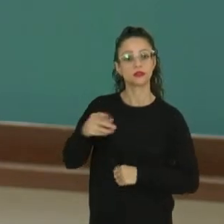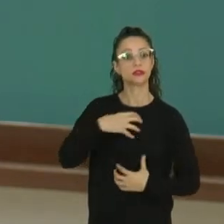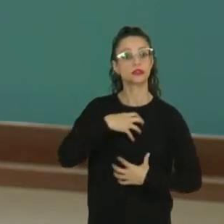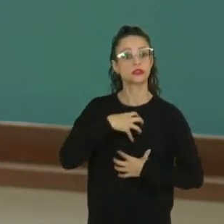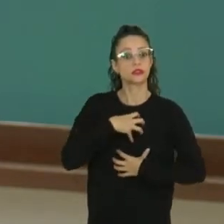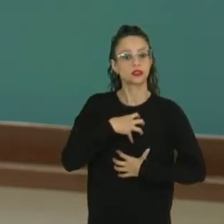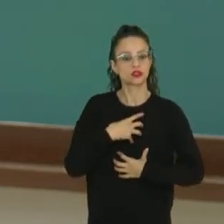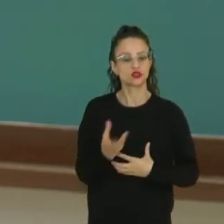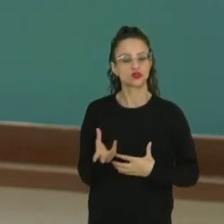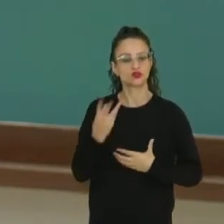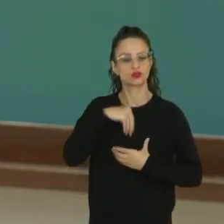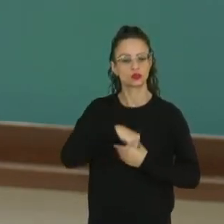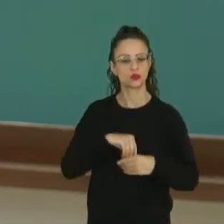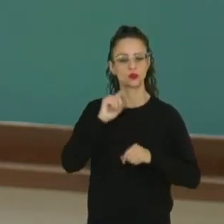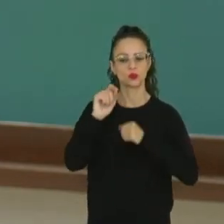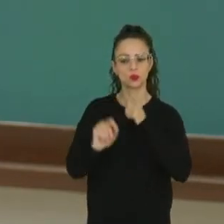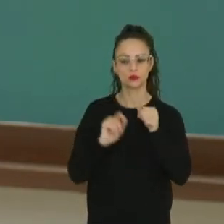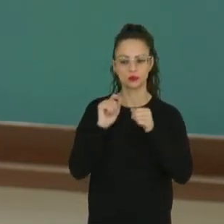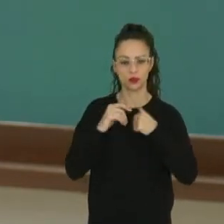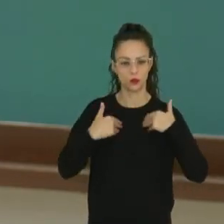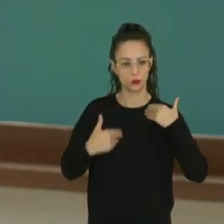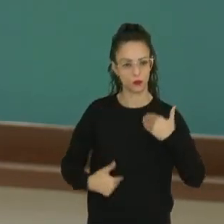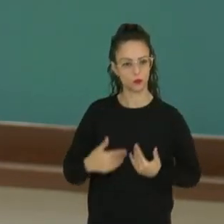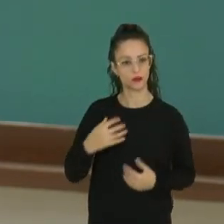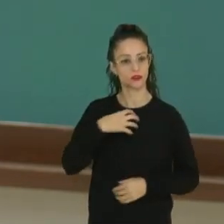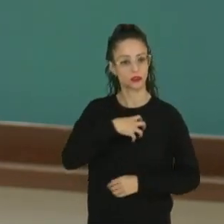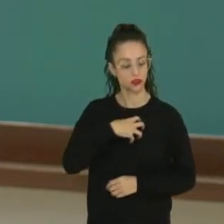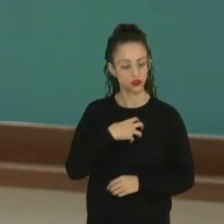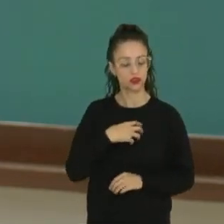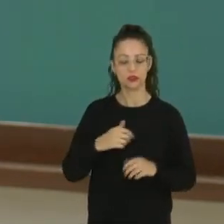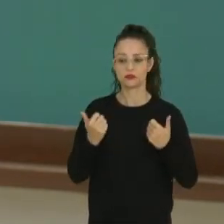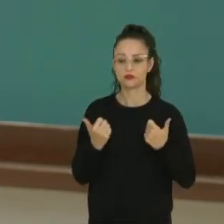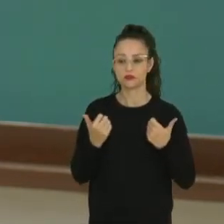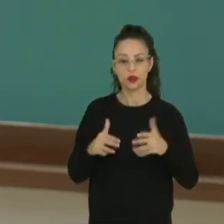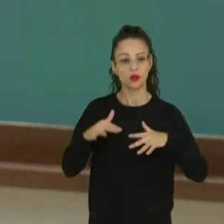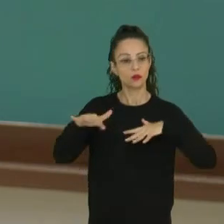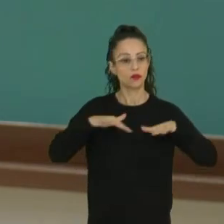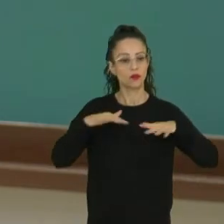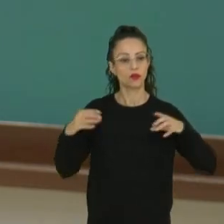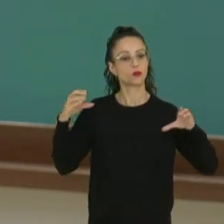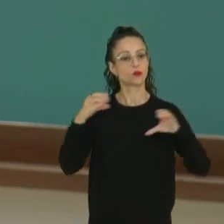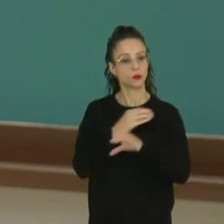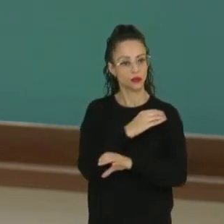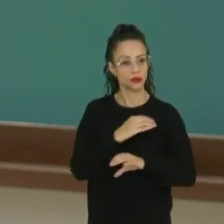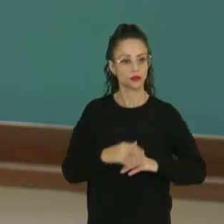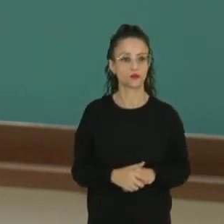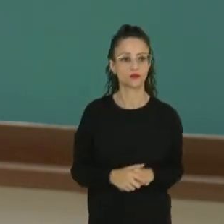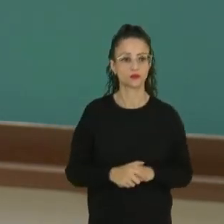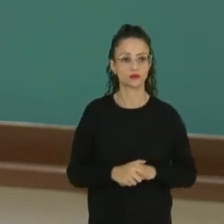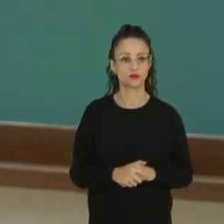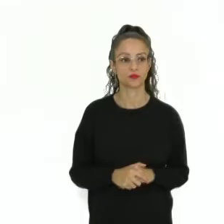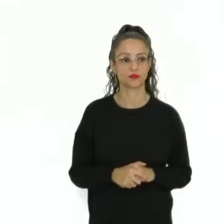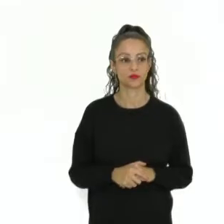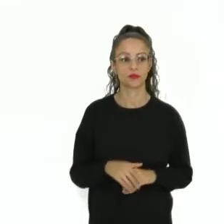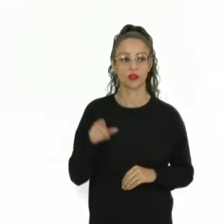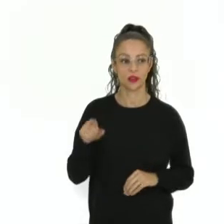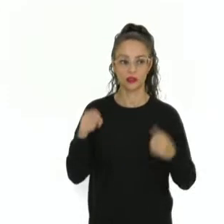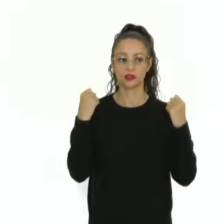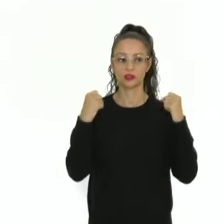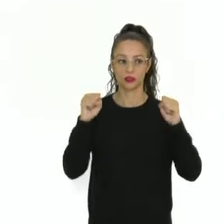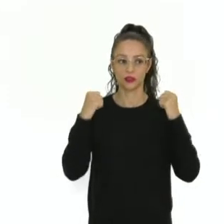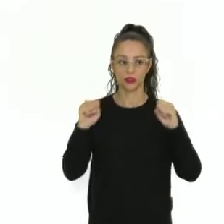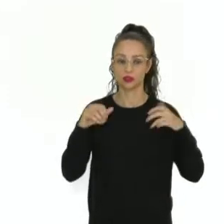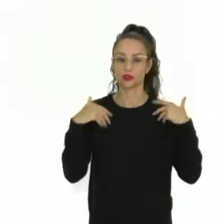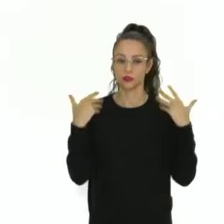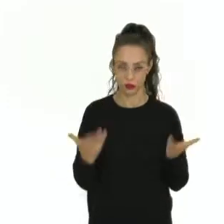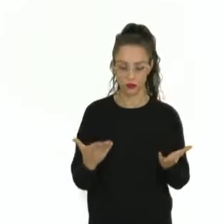ele está fazendo, sentir o corpo, né? Trazer o movimento como um todo. Esta ginástica,